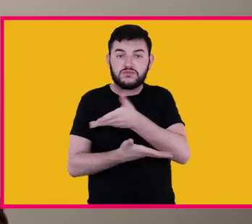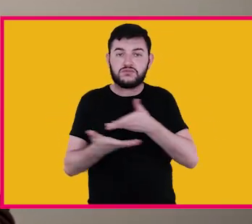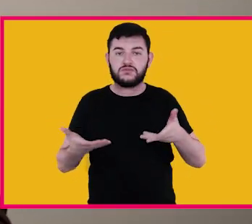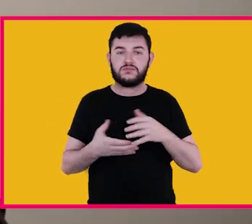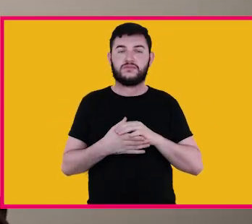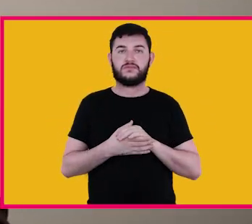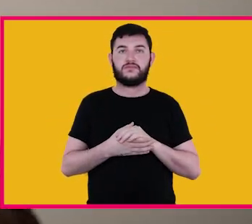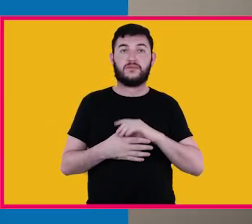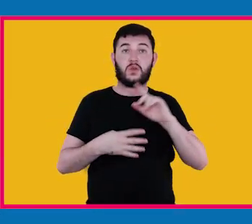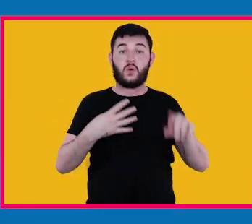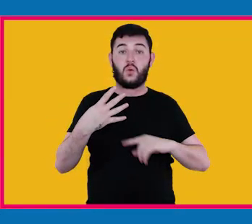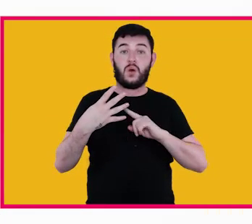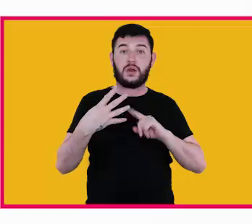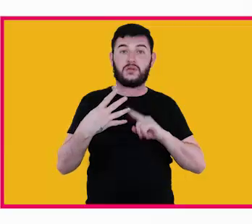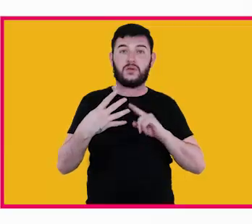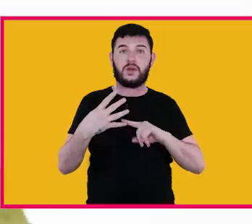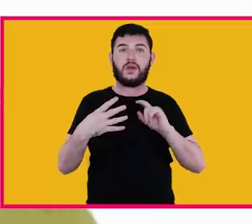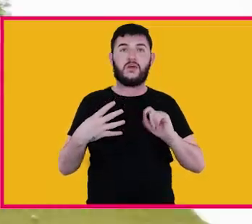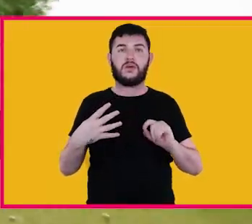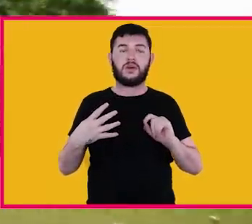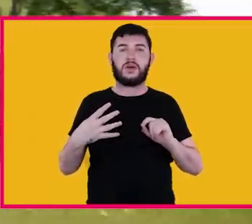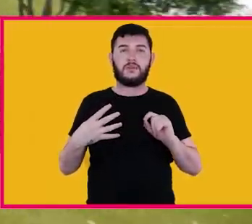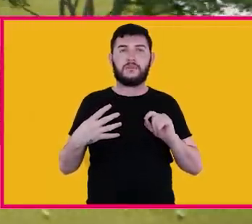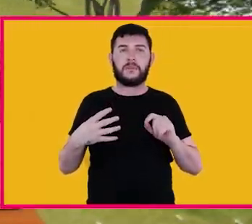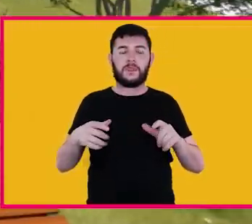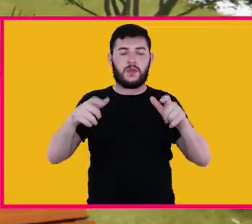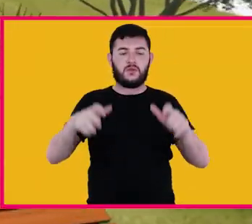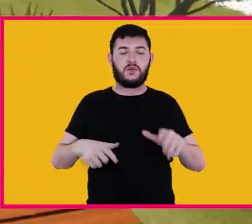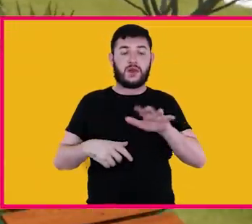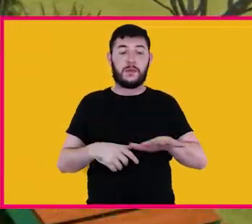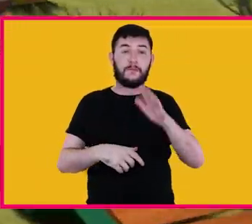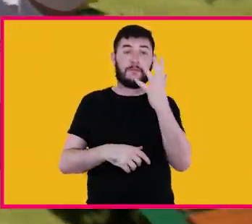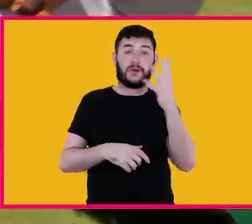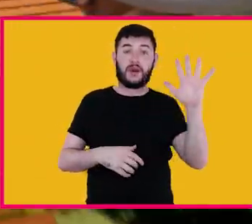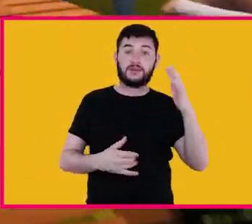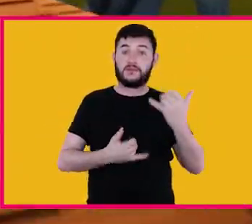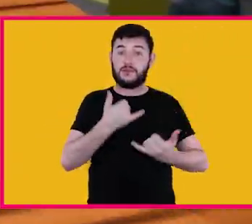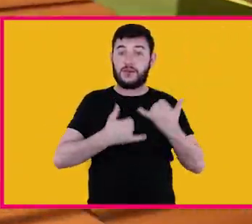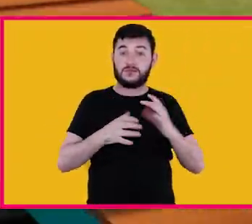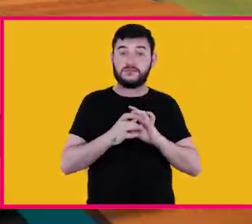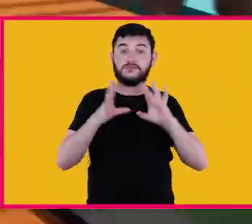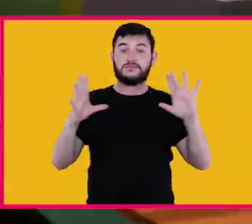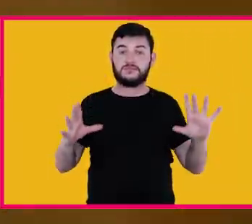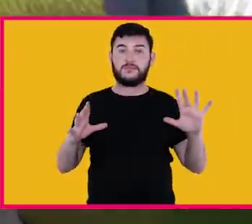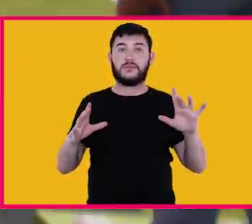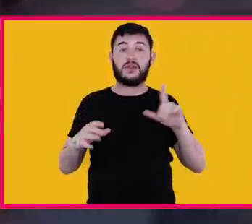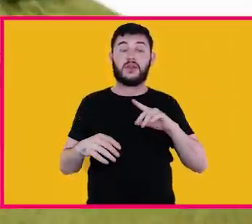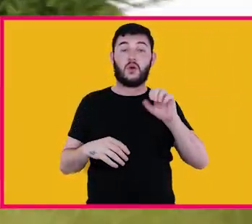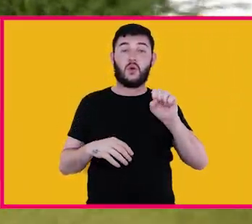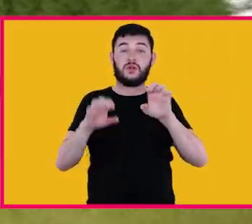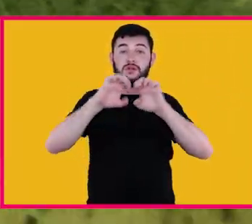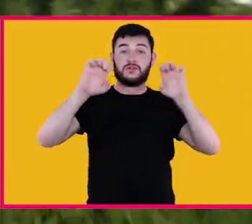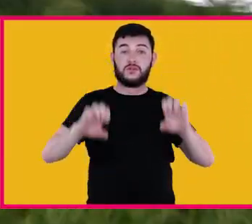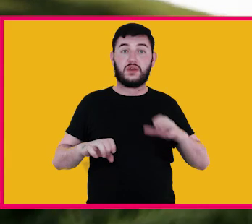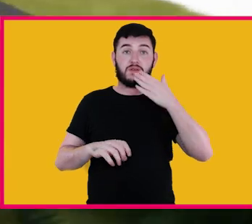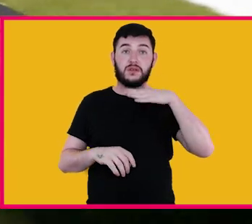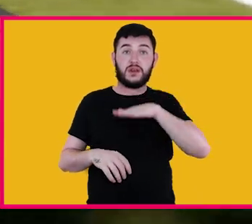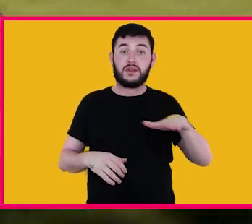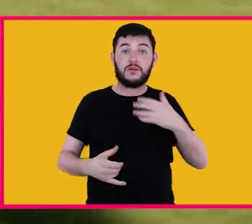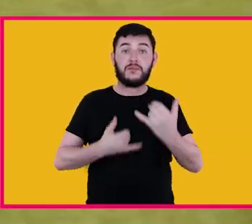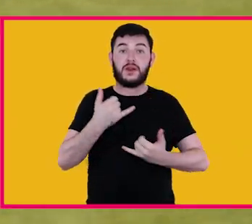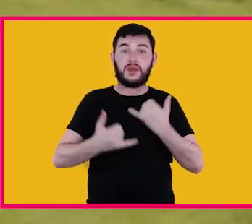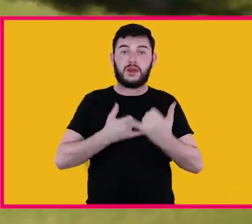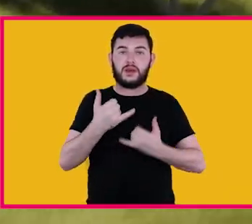uma praça voltada para o livre brincar. São 8 estruturas lúdicas onde as crianças podem expressar e se relacionar com o mundo à sua volta. Esses módulos